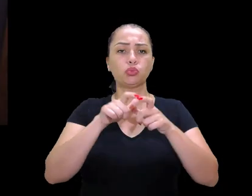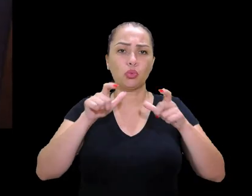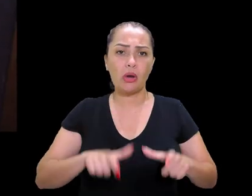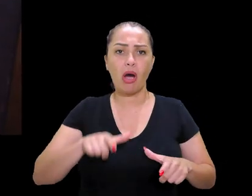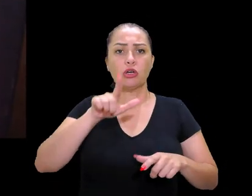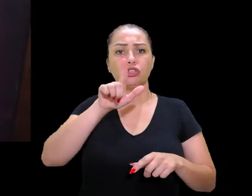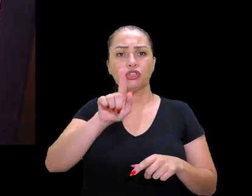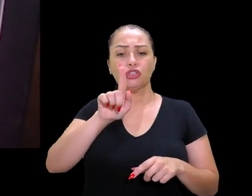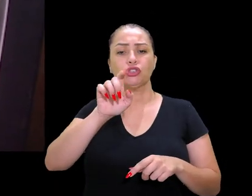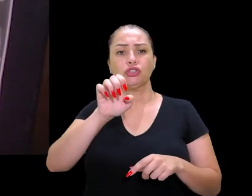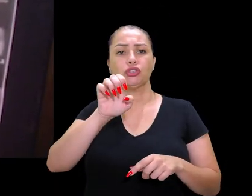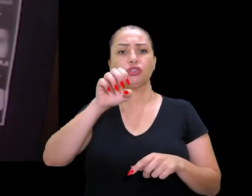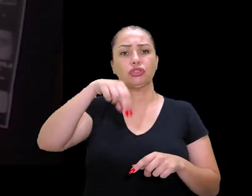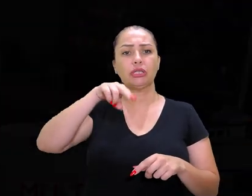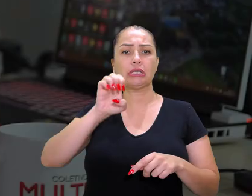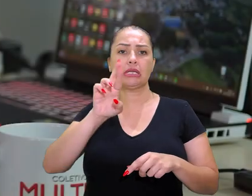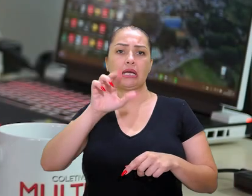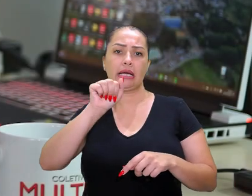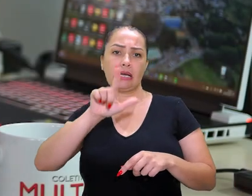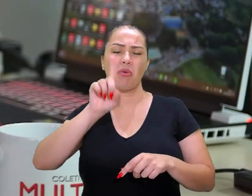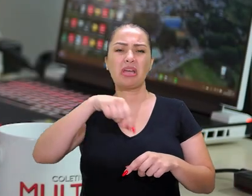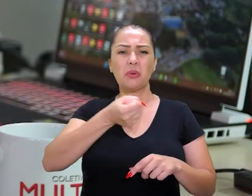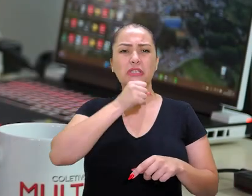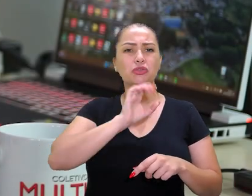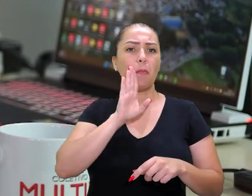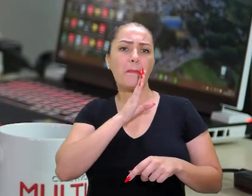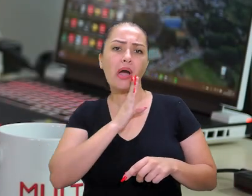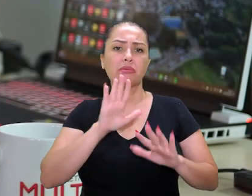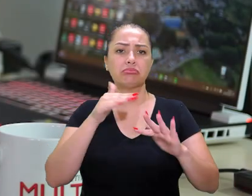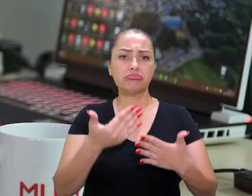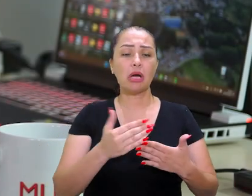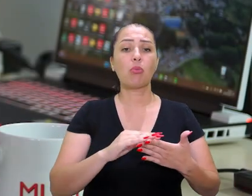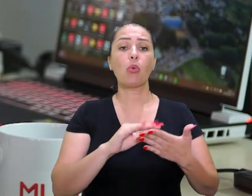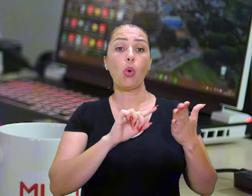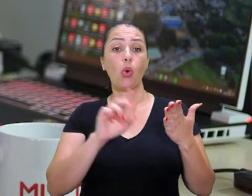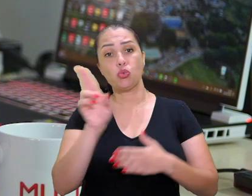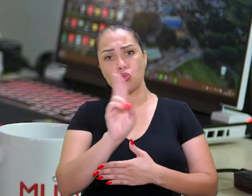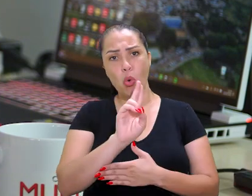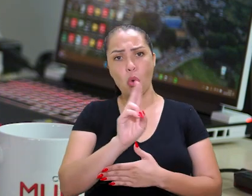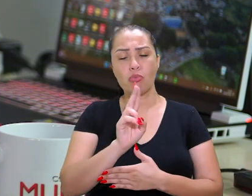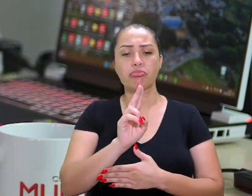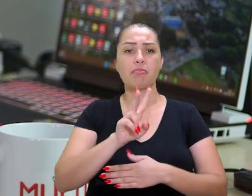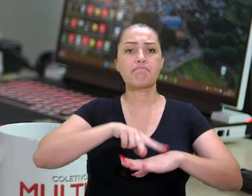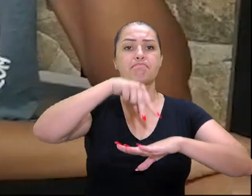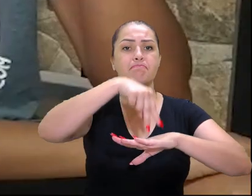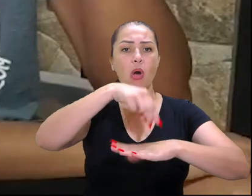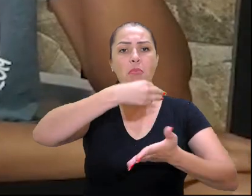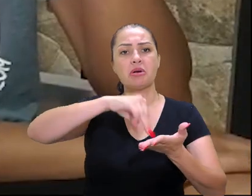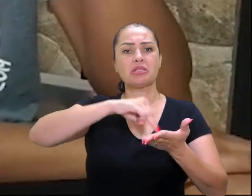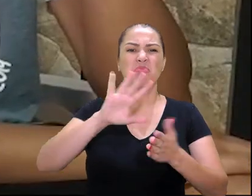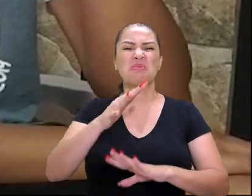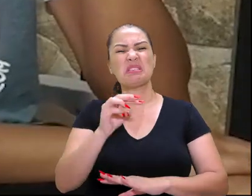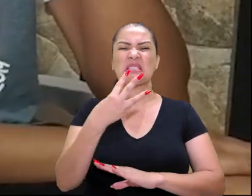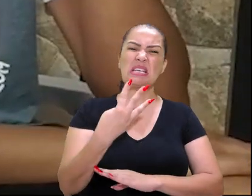General Sampaio ali, que era o antigo porão Pub Bar, que ficou, a gente deu o nome de Palco Mensageiros, e ali a gente ficou por uns 3, 4 anos.